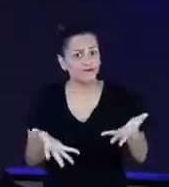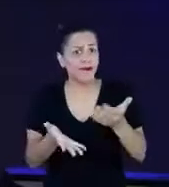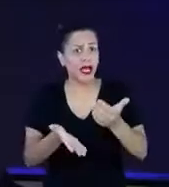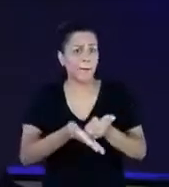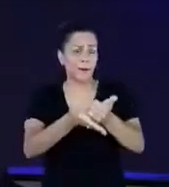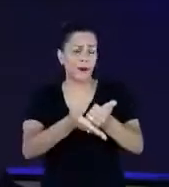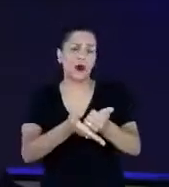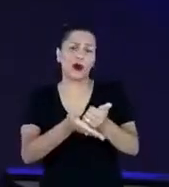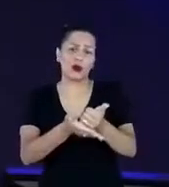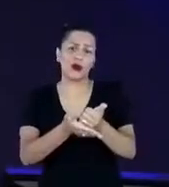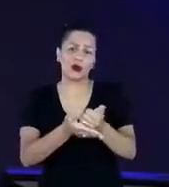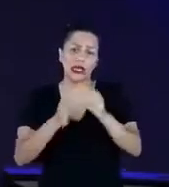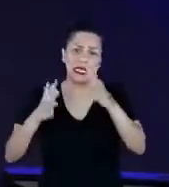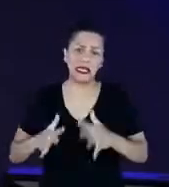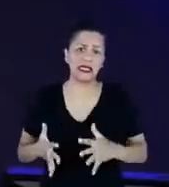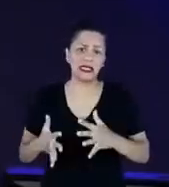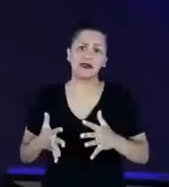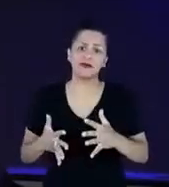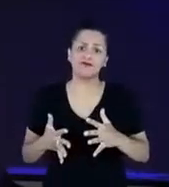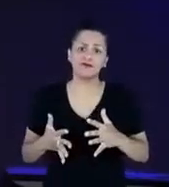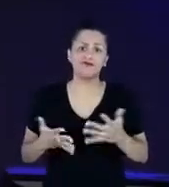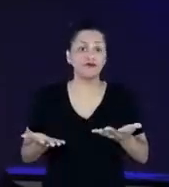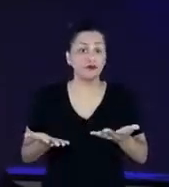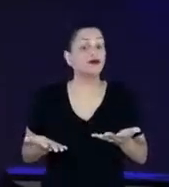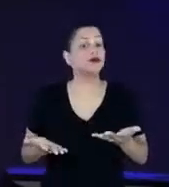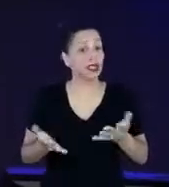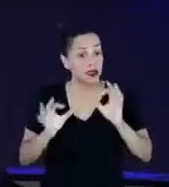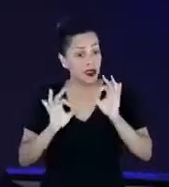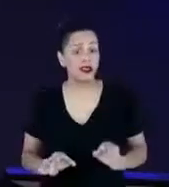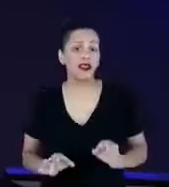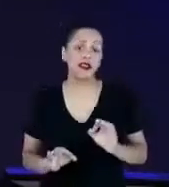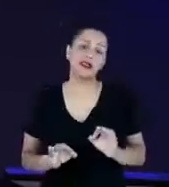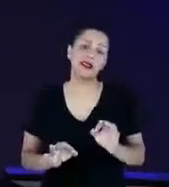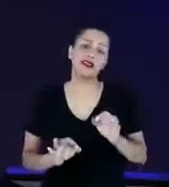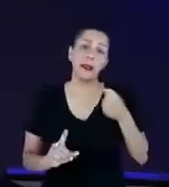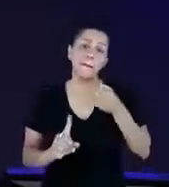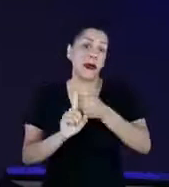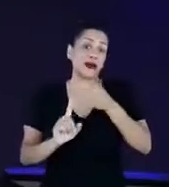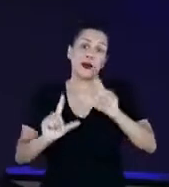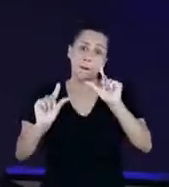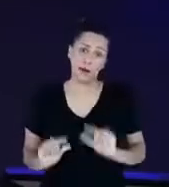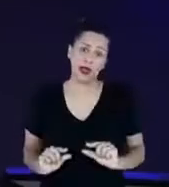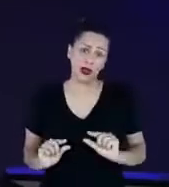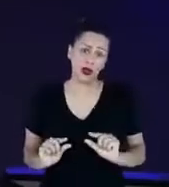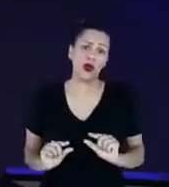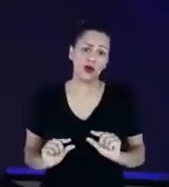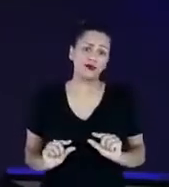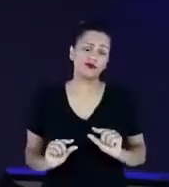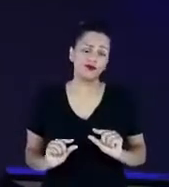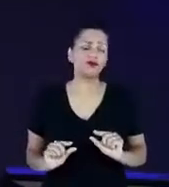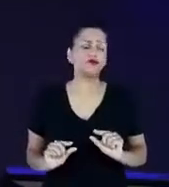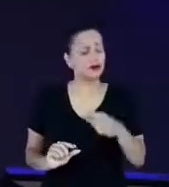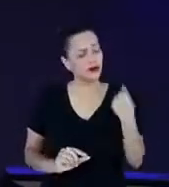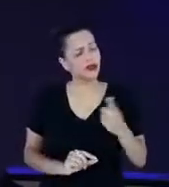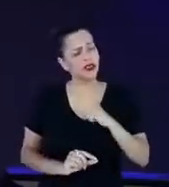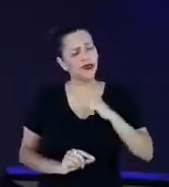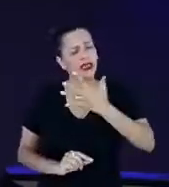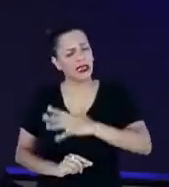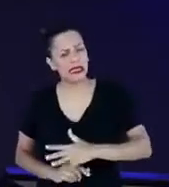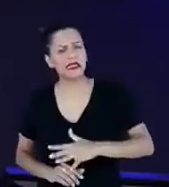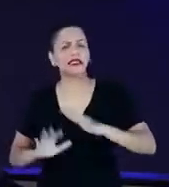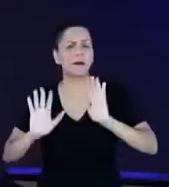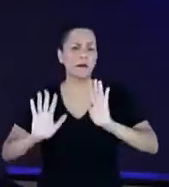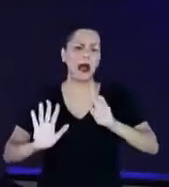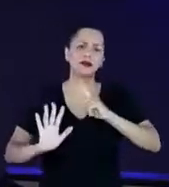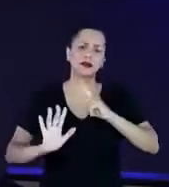Certamente o impacto no nosso consumidor seria bem menor, muito menor. Tá? E nós sairíamos dessa crise, como saímos muito bem, mas não deixando uma conta